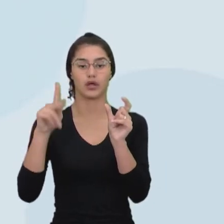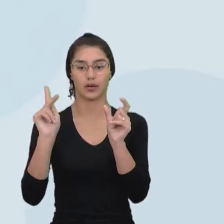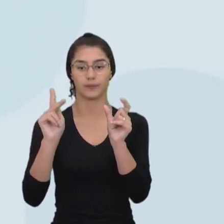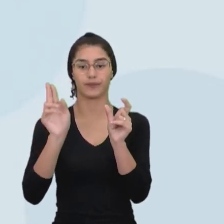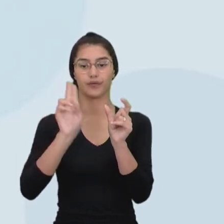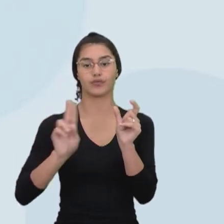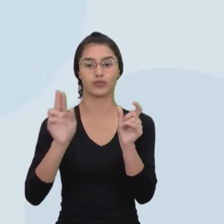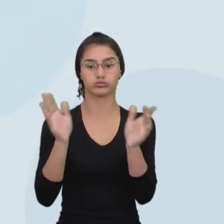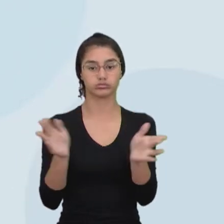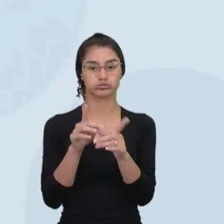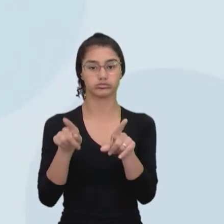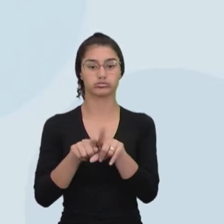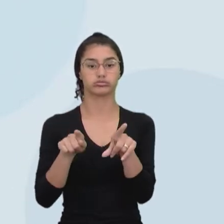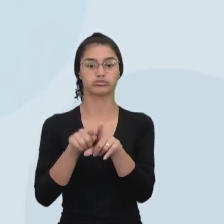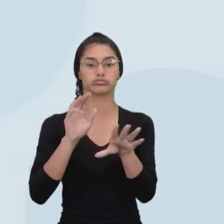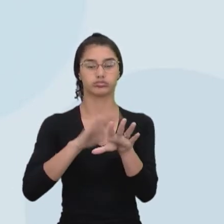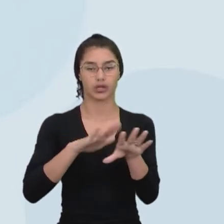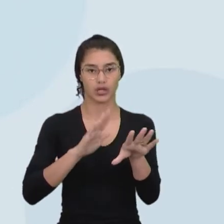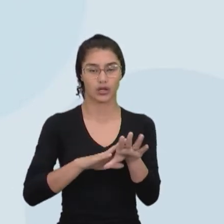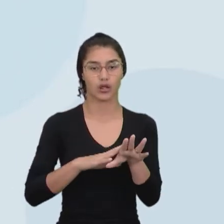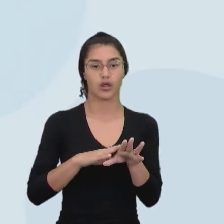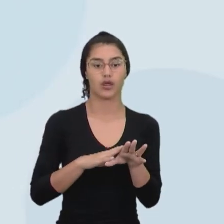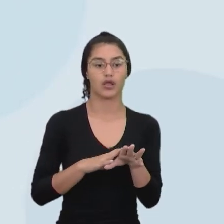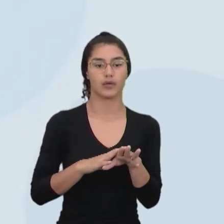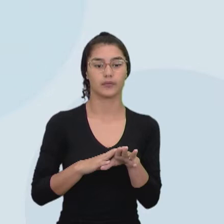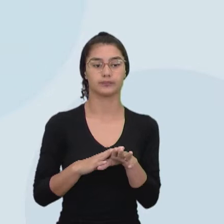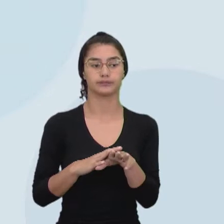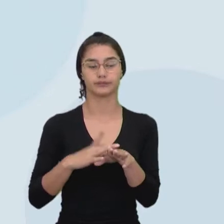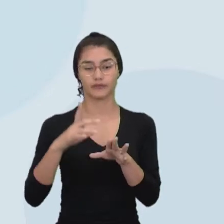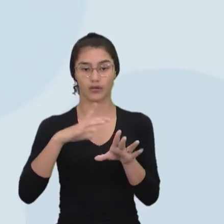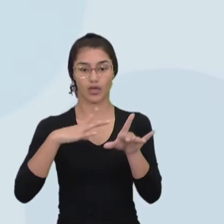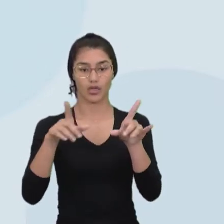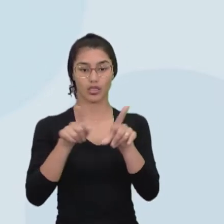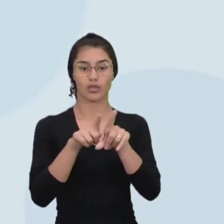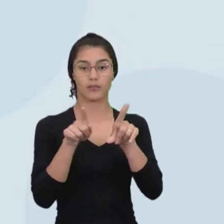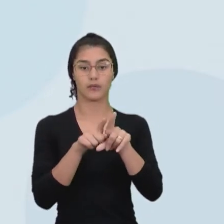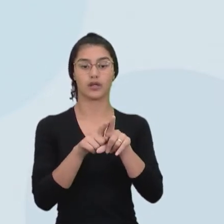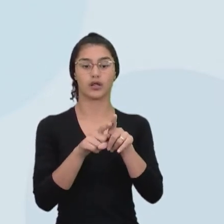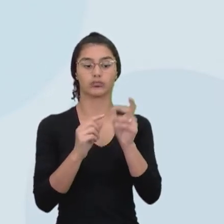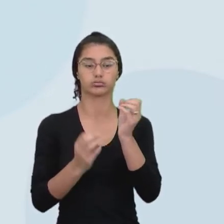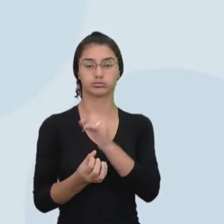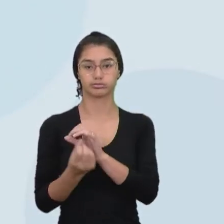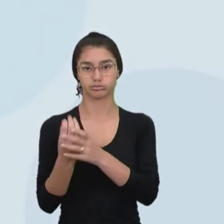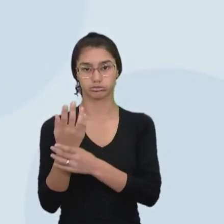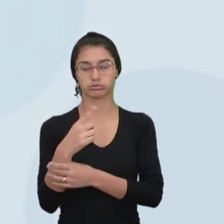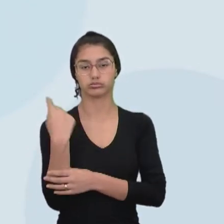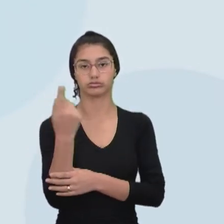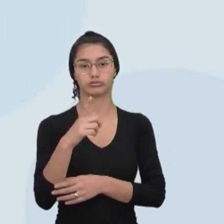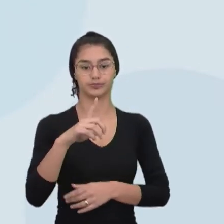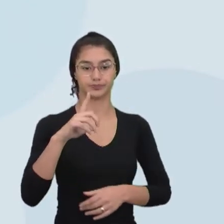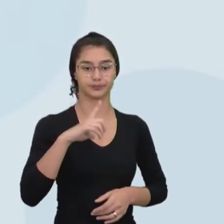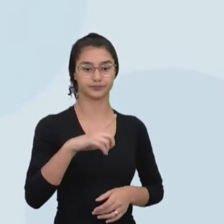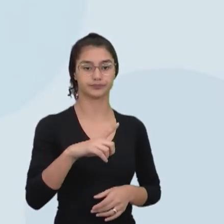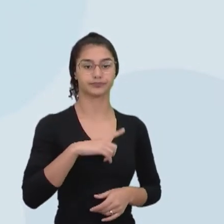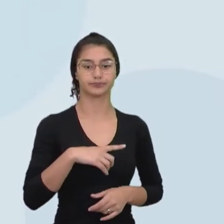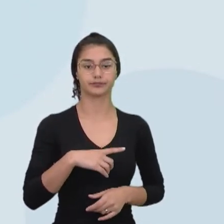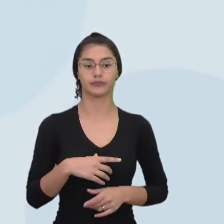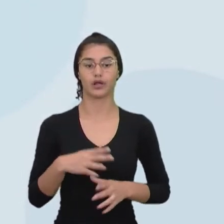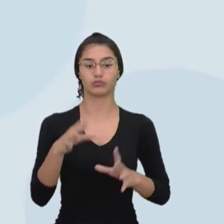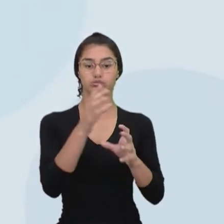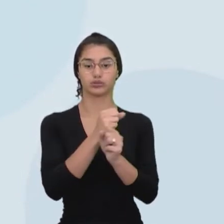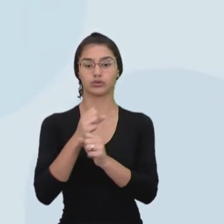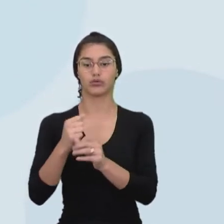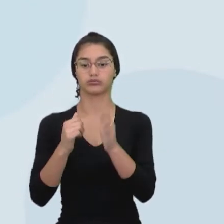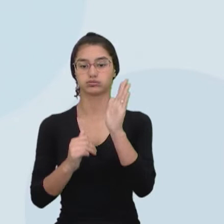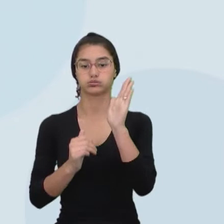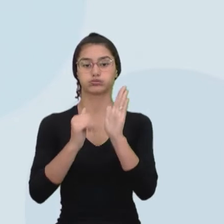recomendado aí para estimular aí a brotação e o enfolhamento aí, né, das plantações. Então a gente tem aqui um total de aumento,